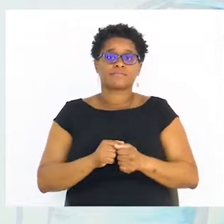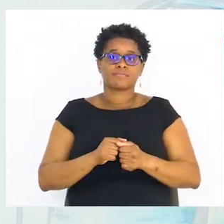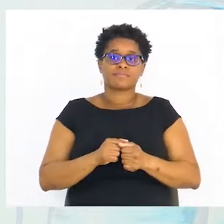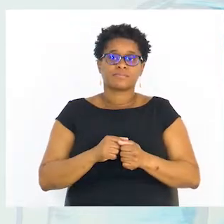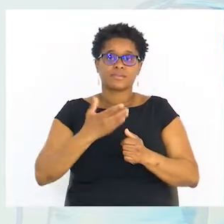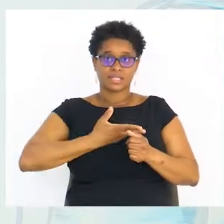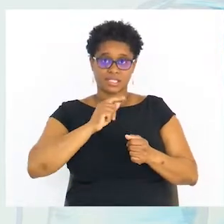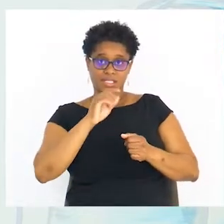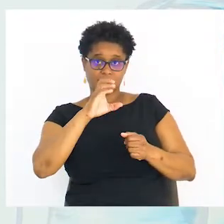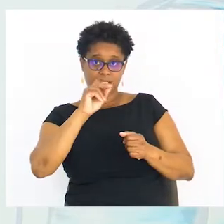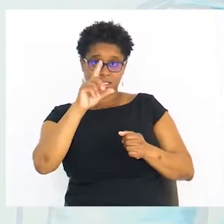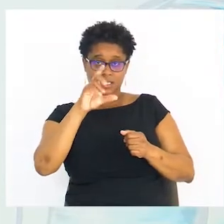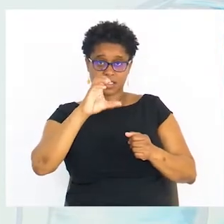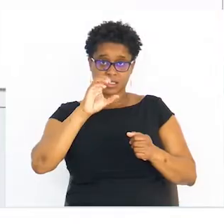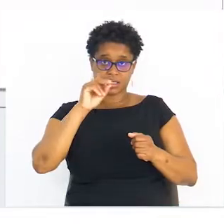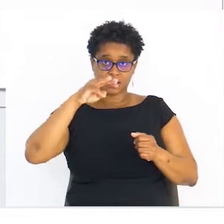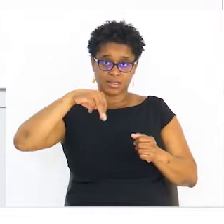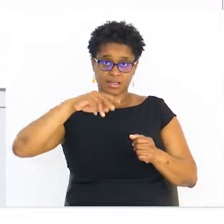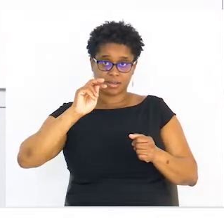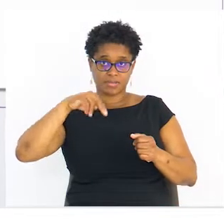de decalcamento.